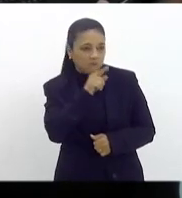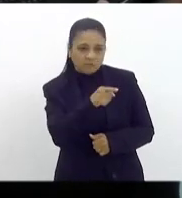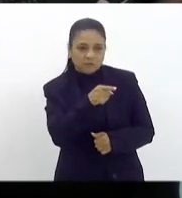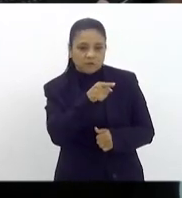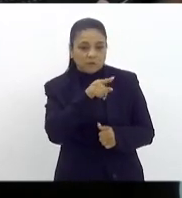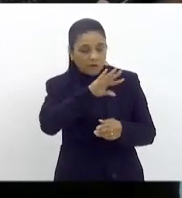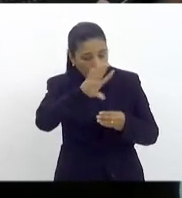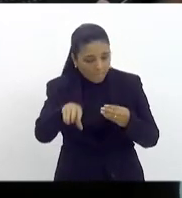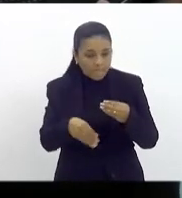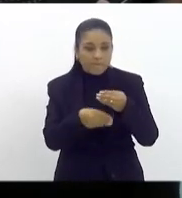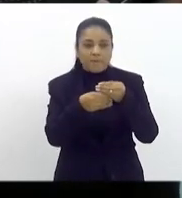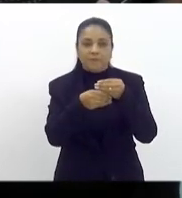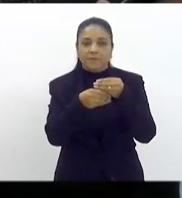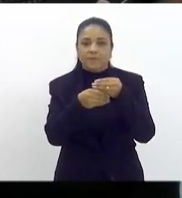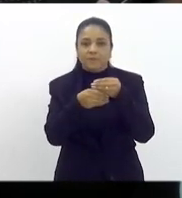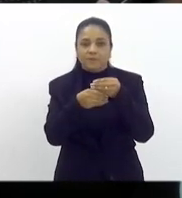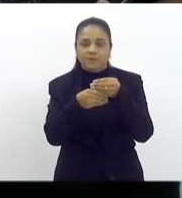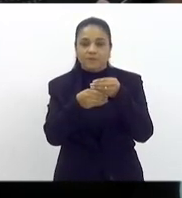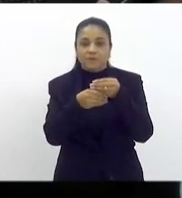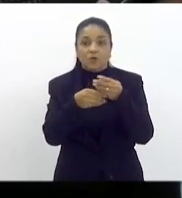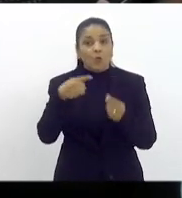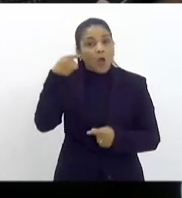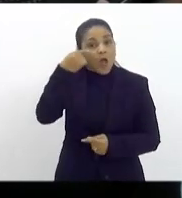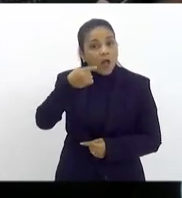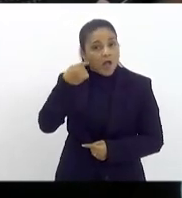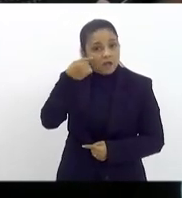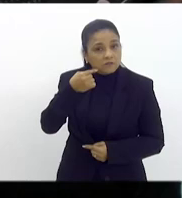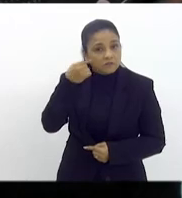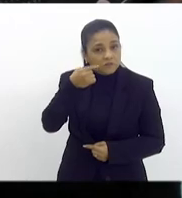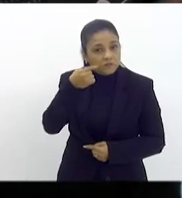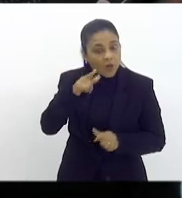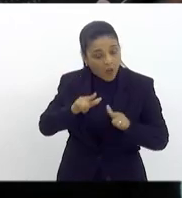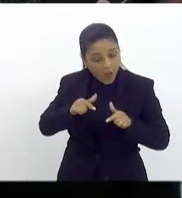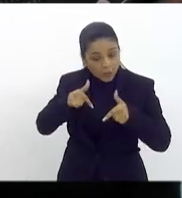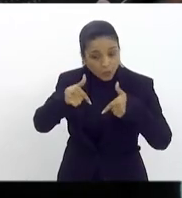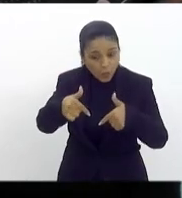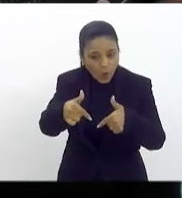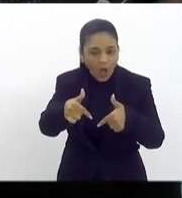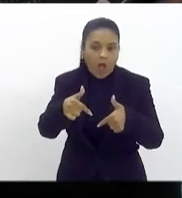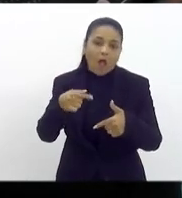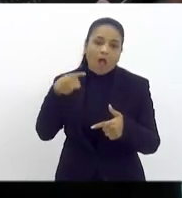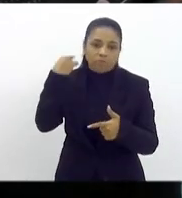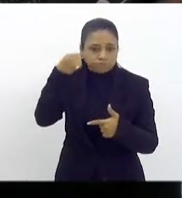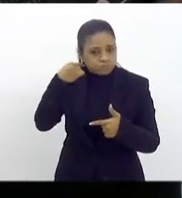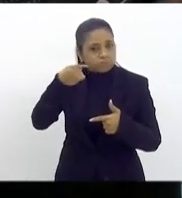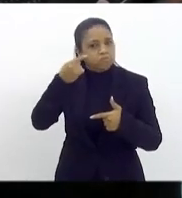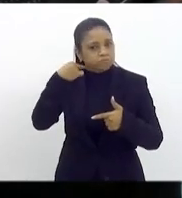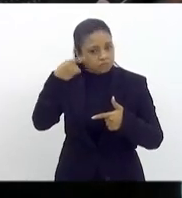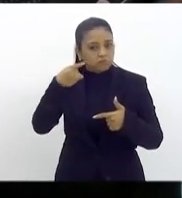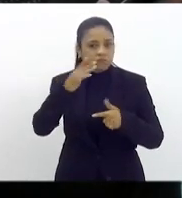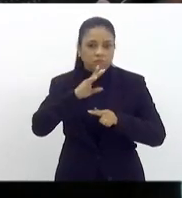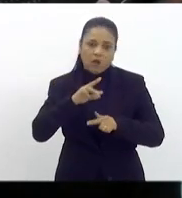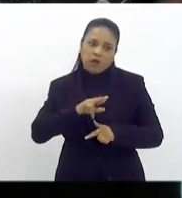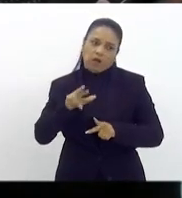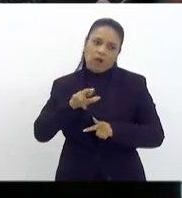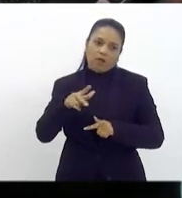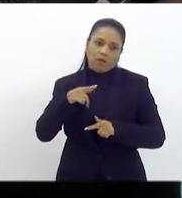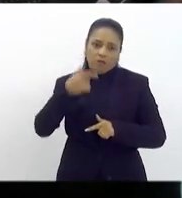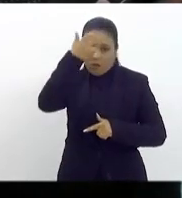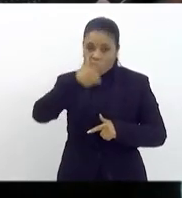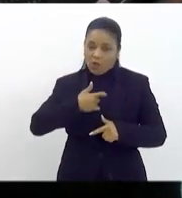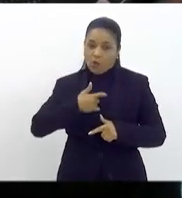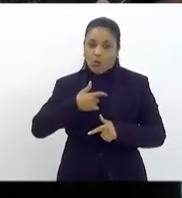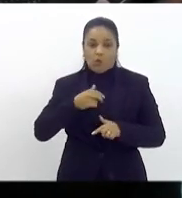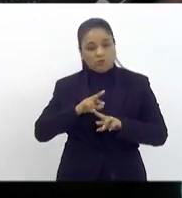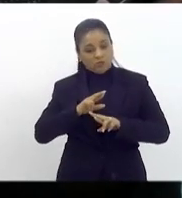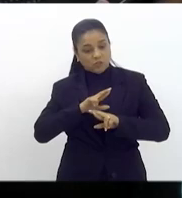reiterar que é uma prerrogativa do advogado atuar como advogado e não como parte. Não posso ser confundido